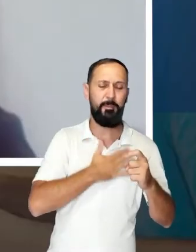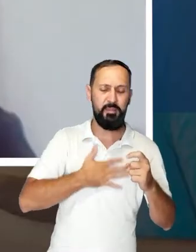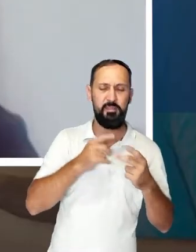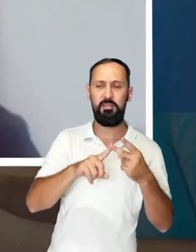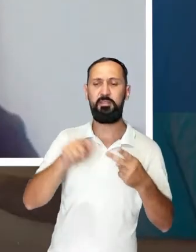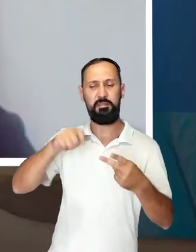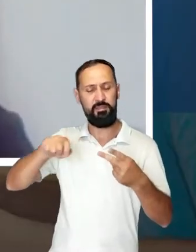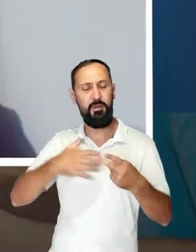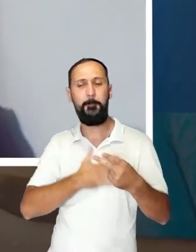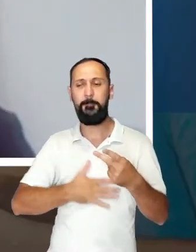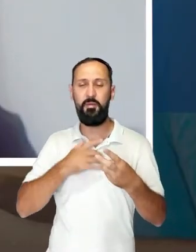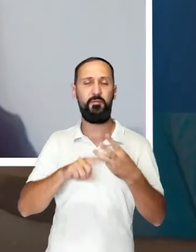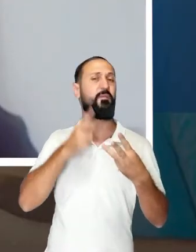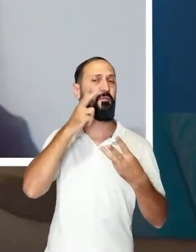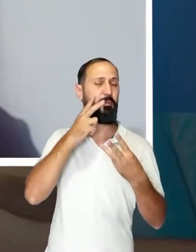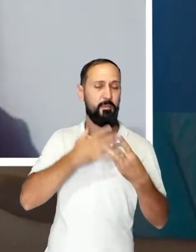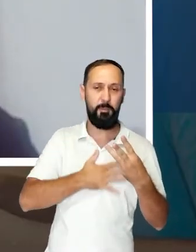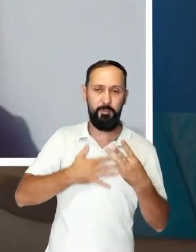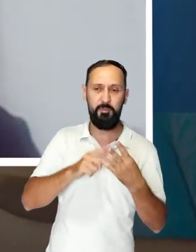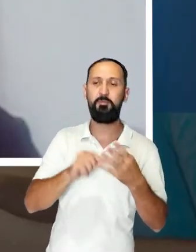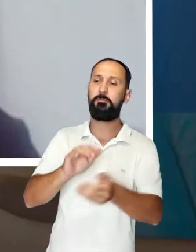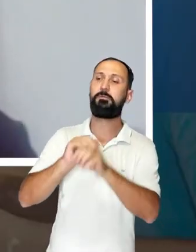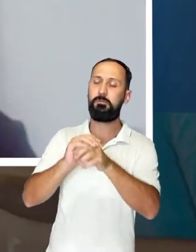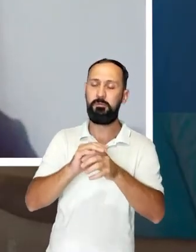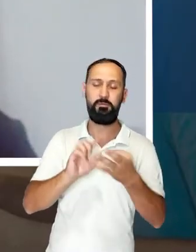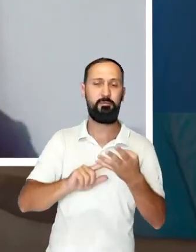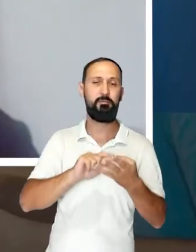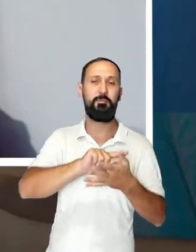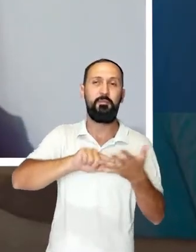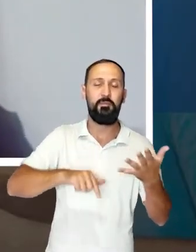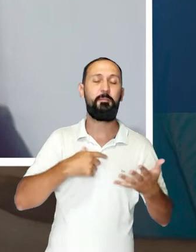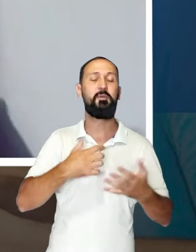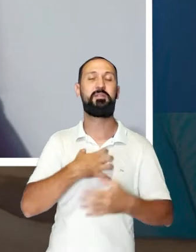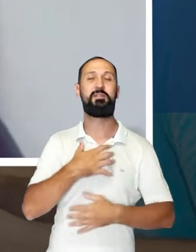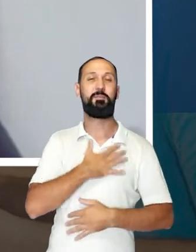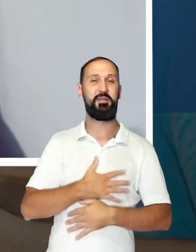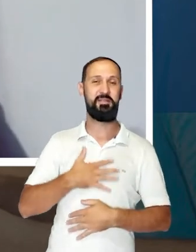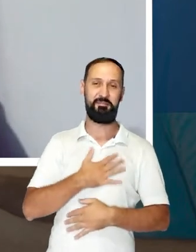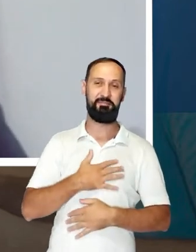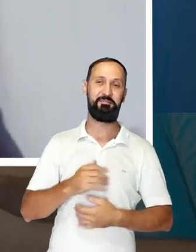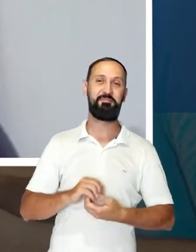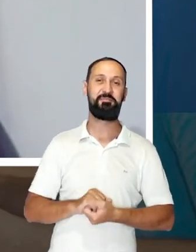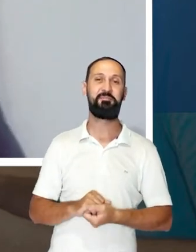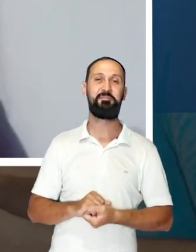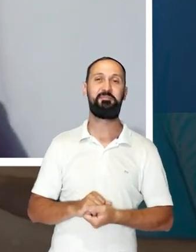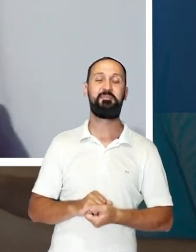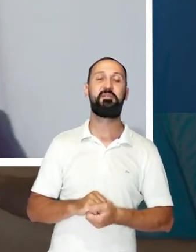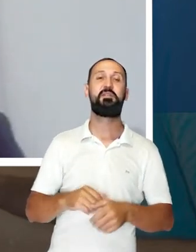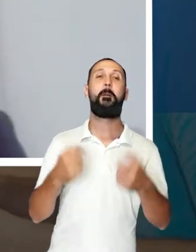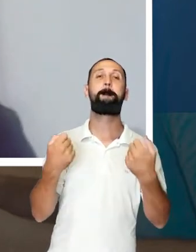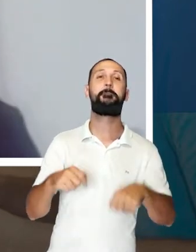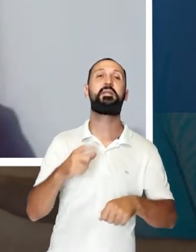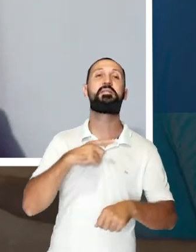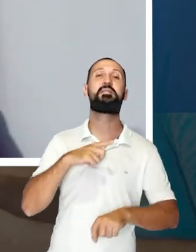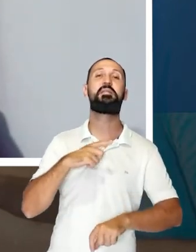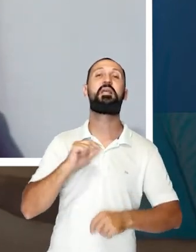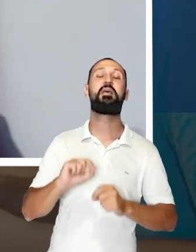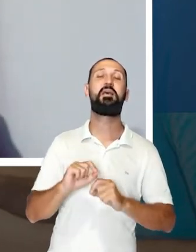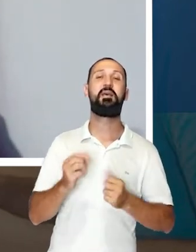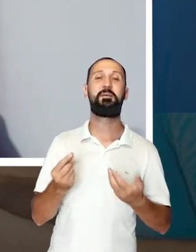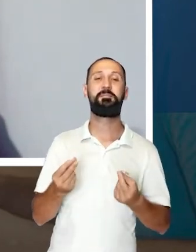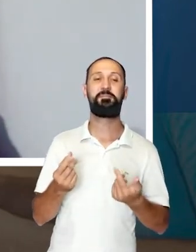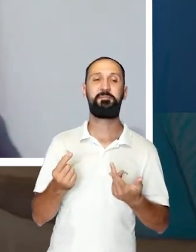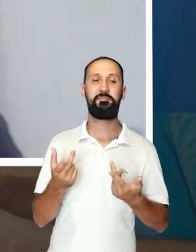medicina me dá prazer, escrever me dá prazer, vinho me dá prazer, drink me dá prazer, tem muita coisa que me dá prazer, né? Então, a gente tem que